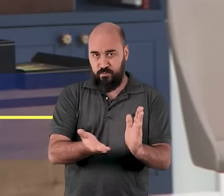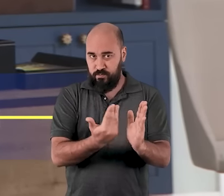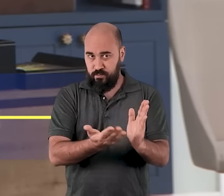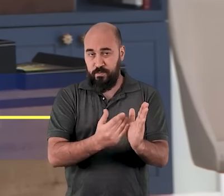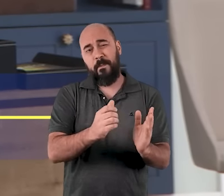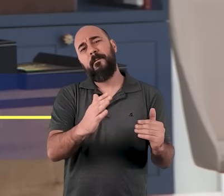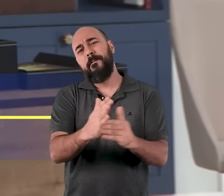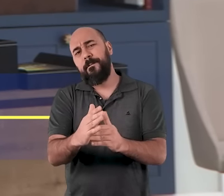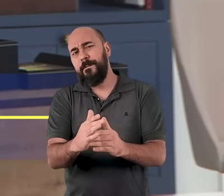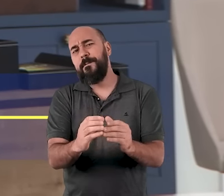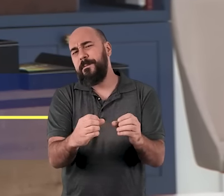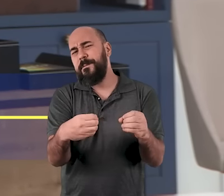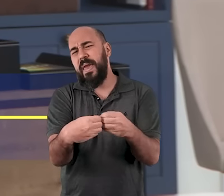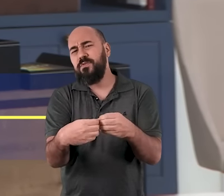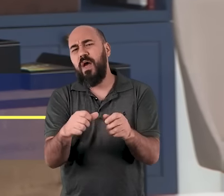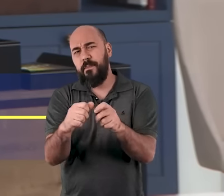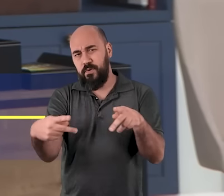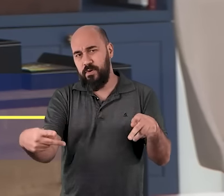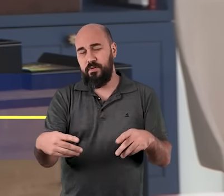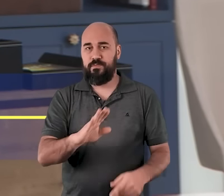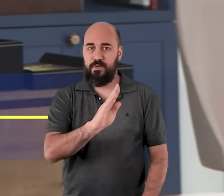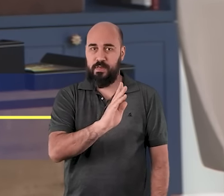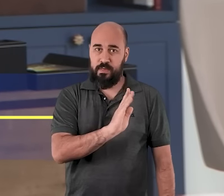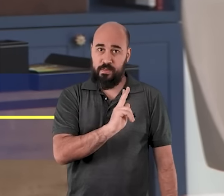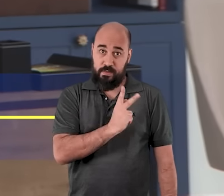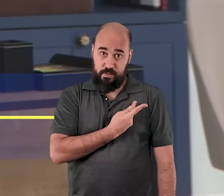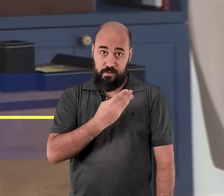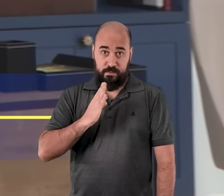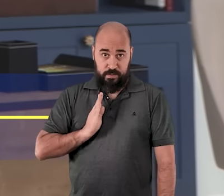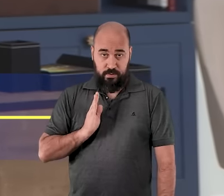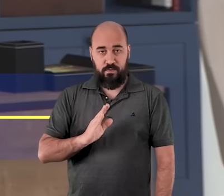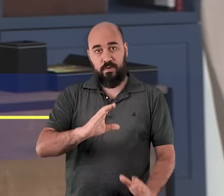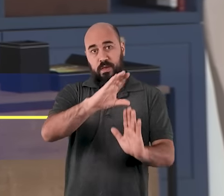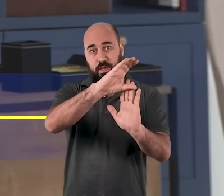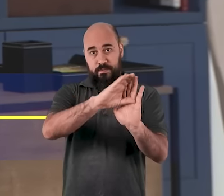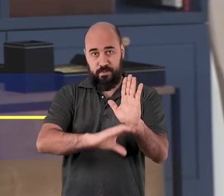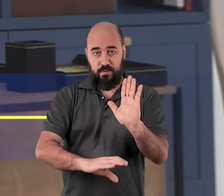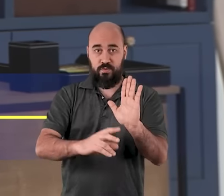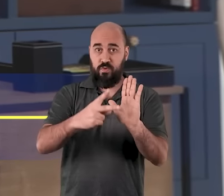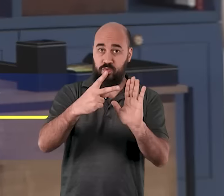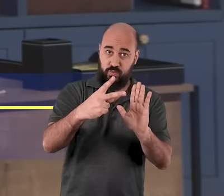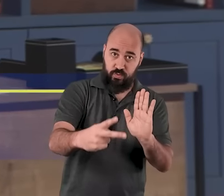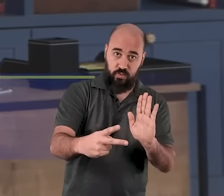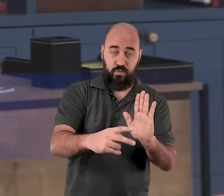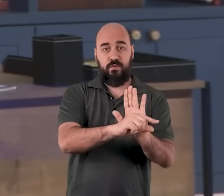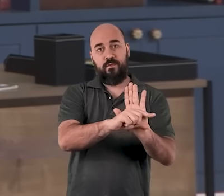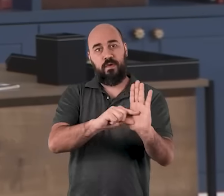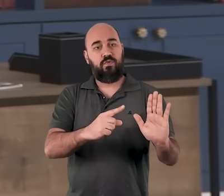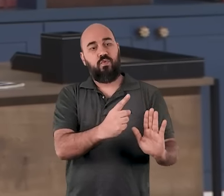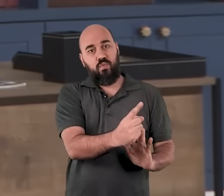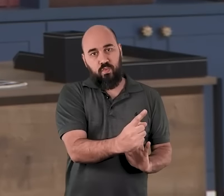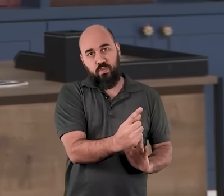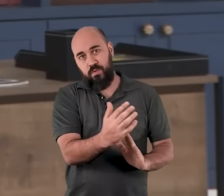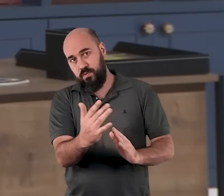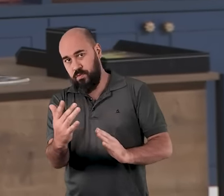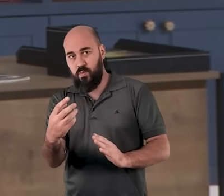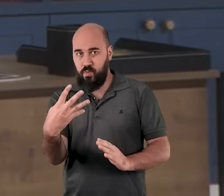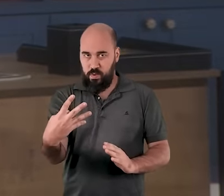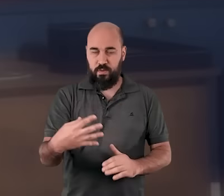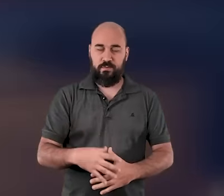do Apocalipse, capítulo 2. Vou ler inicialmente os versos 1 a 4. Está escrito